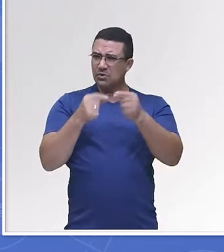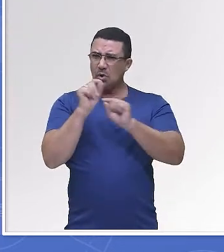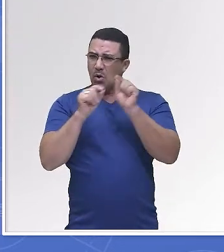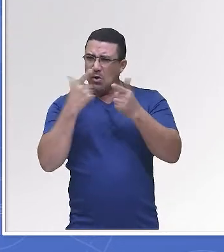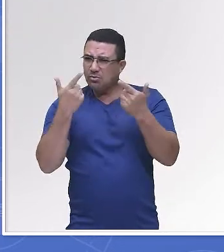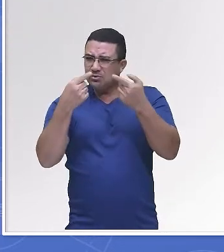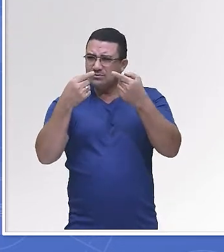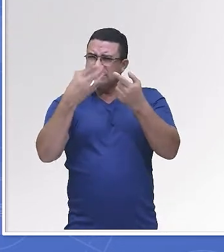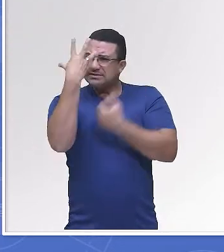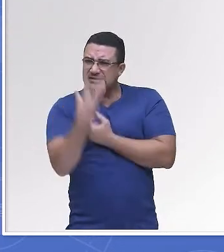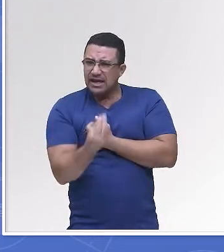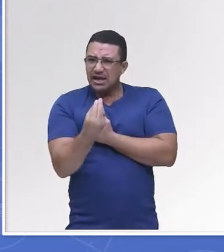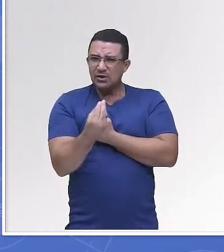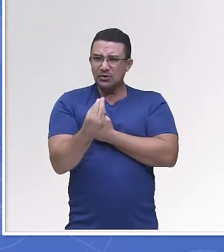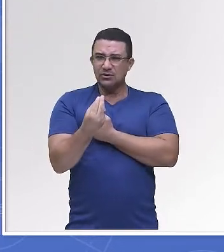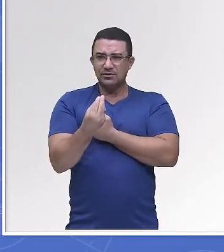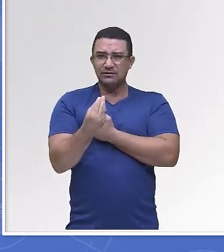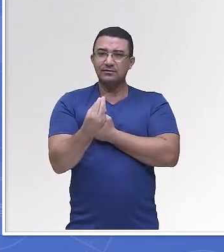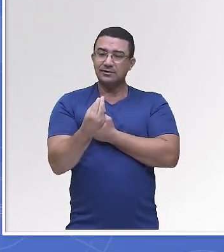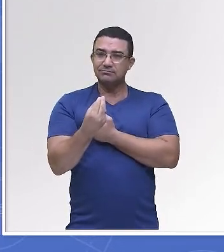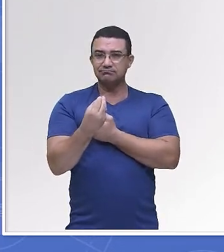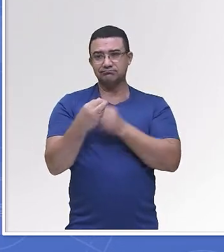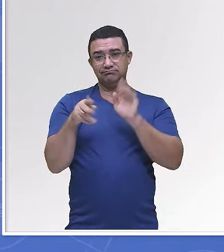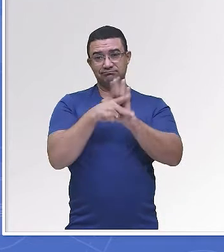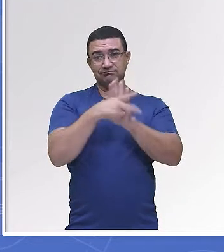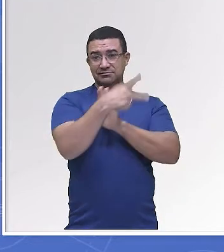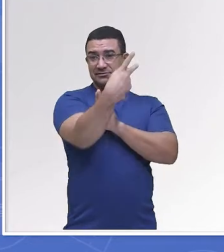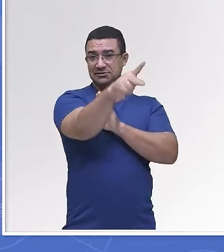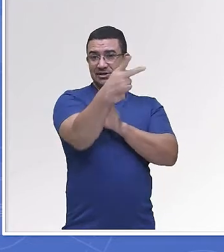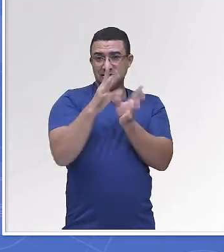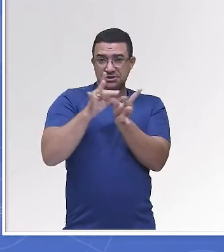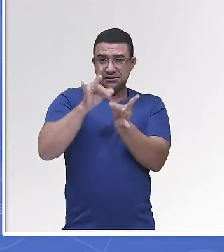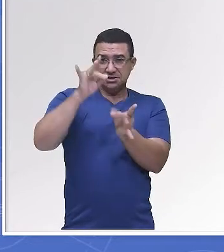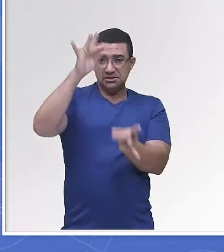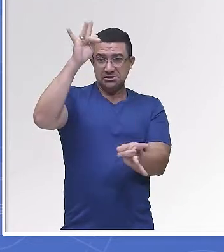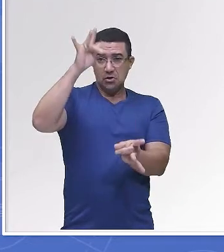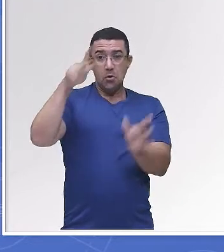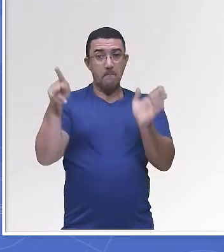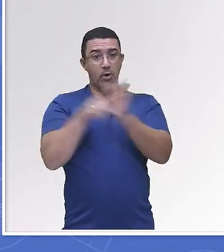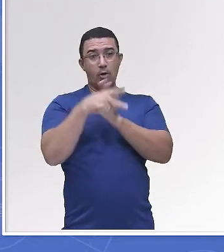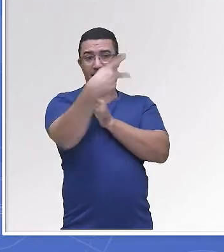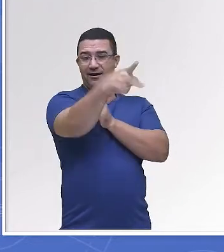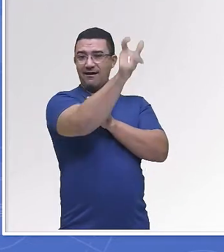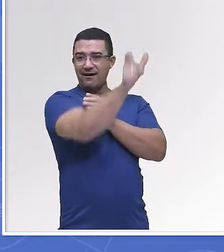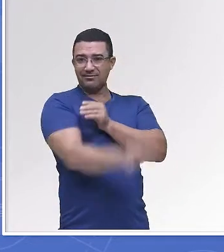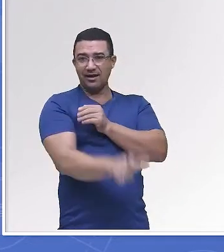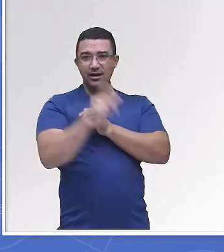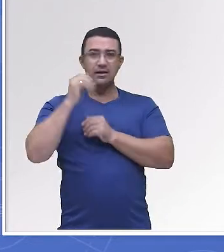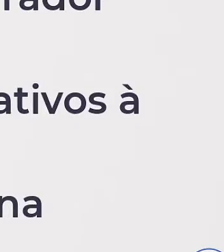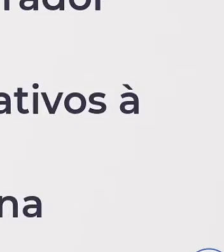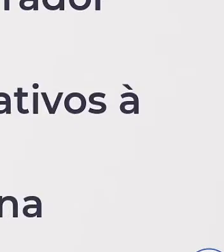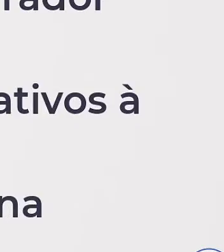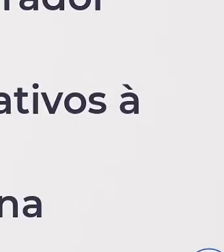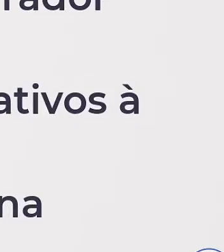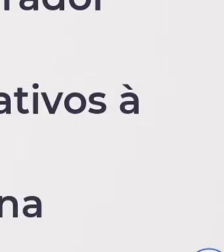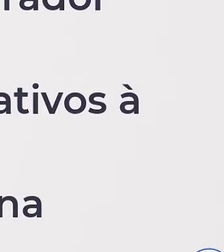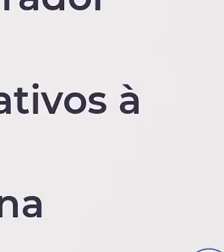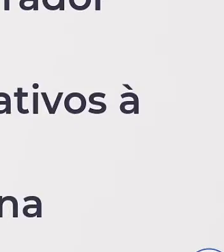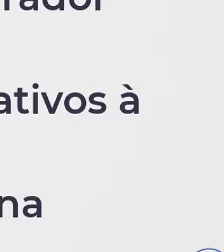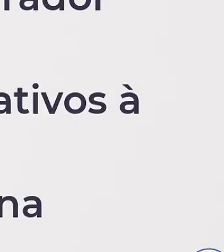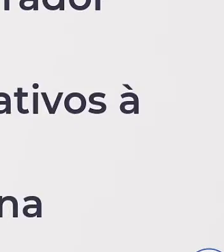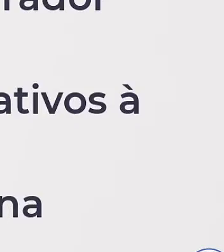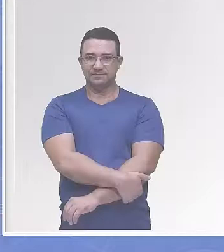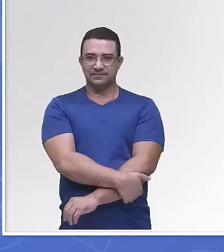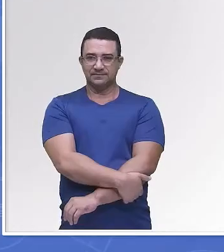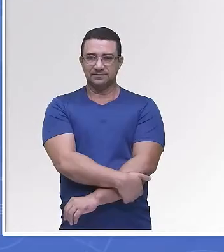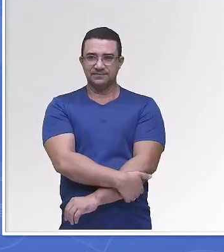de fato uma percepção e uma descrição própria deste narrador. Então,